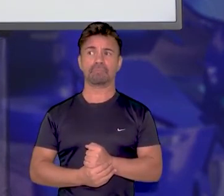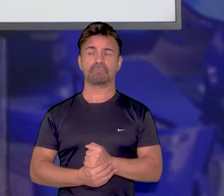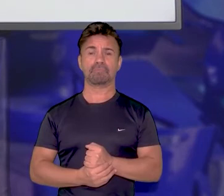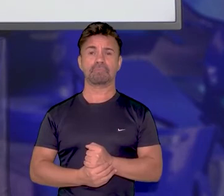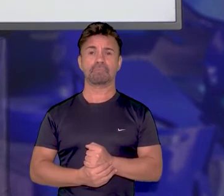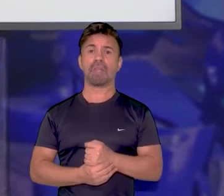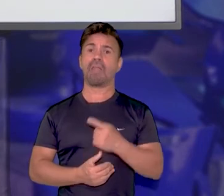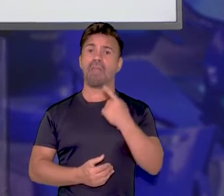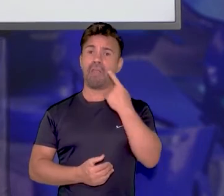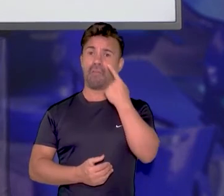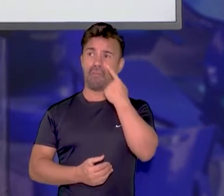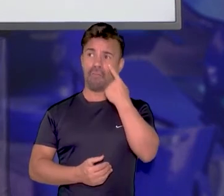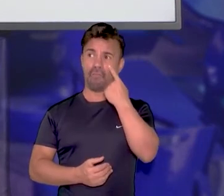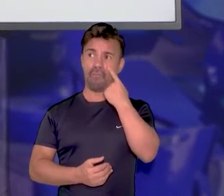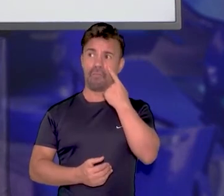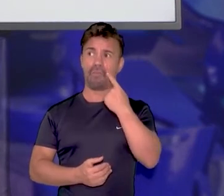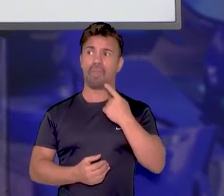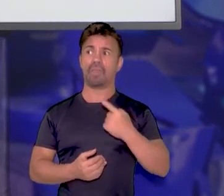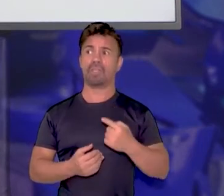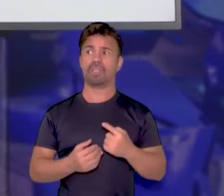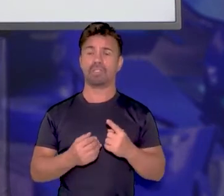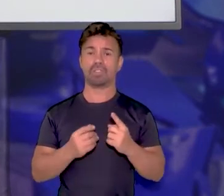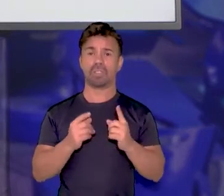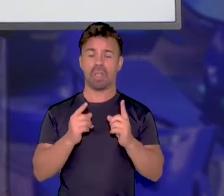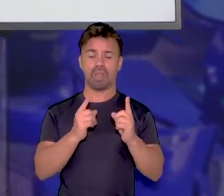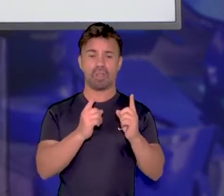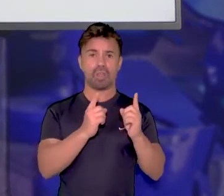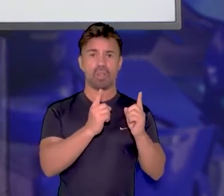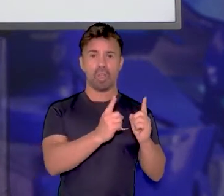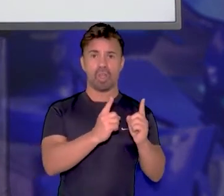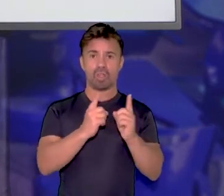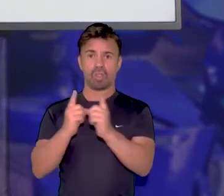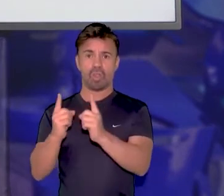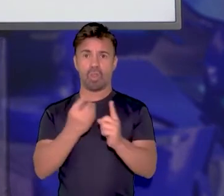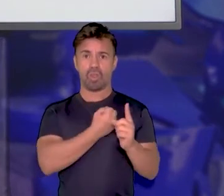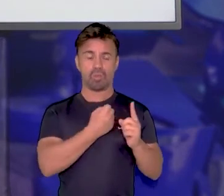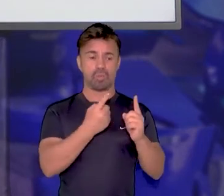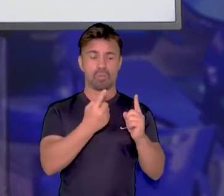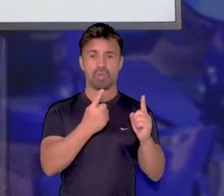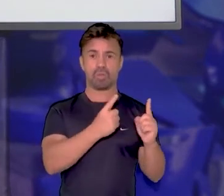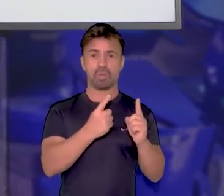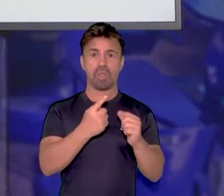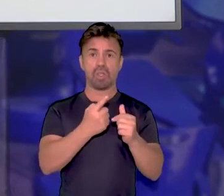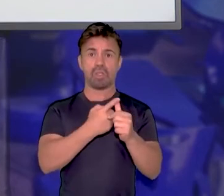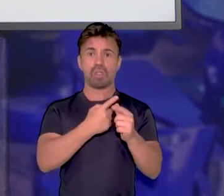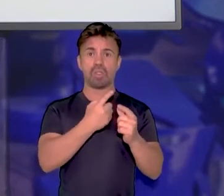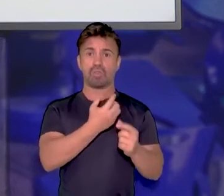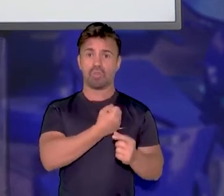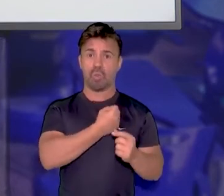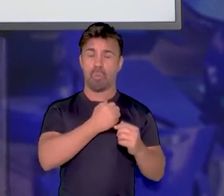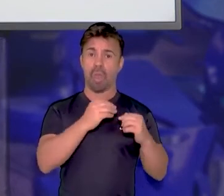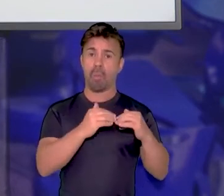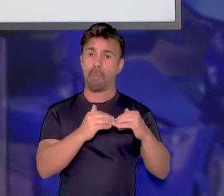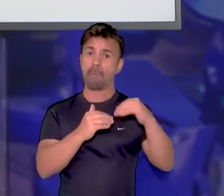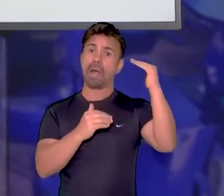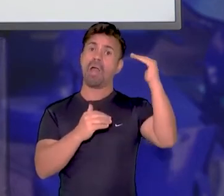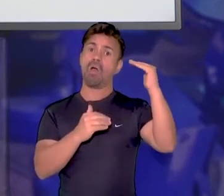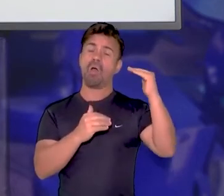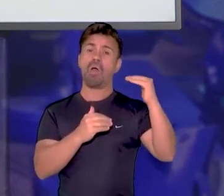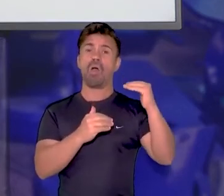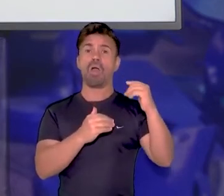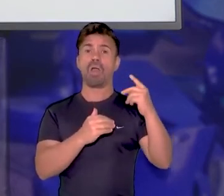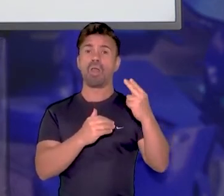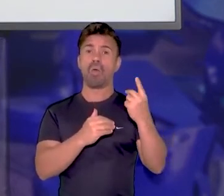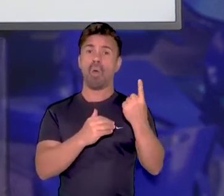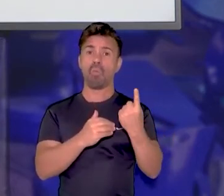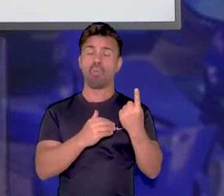e veja que aqui eu tenho um produto de dois fatores onde o primeiro fator é um número maior ou igual a 1